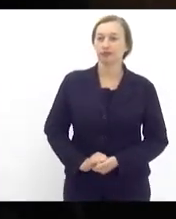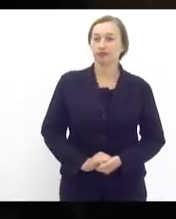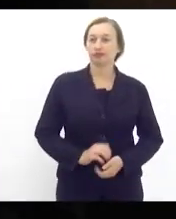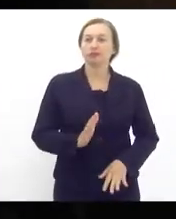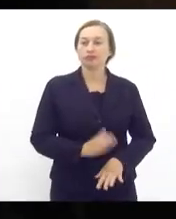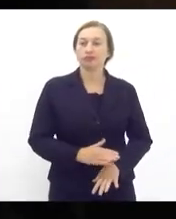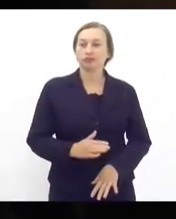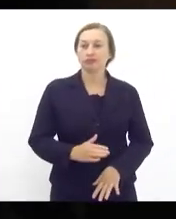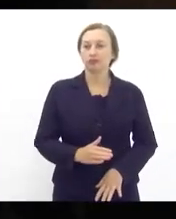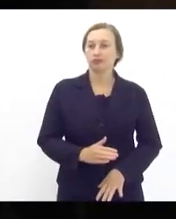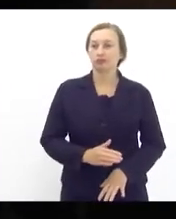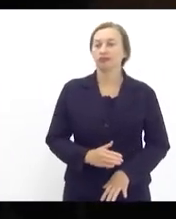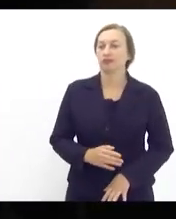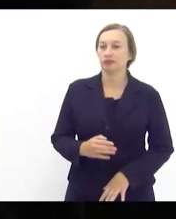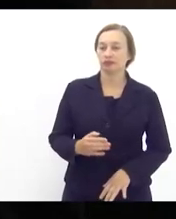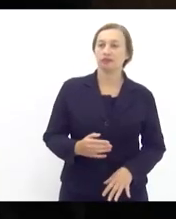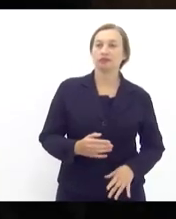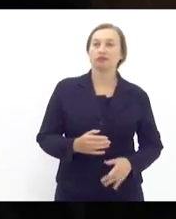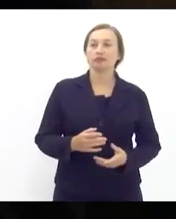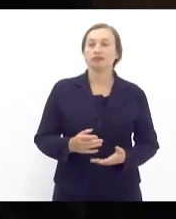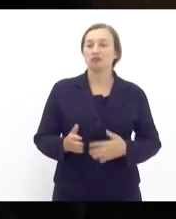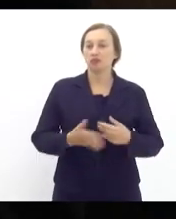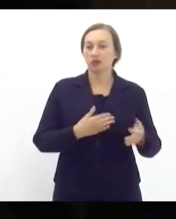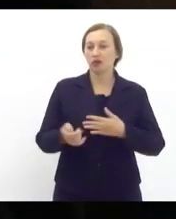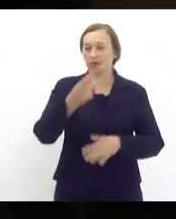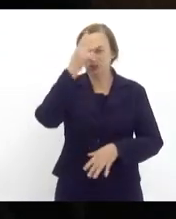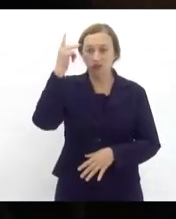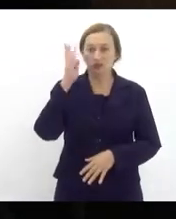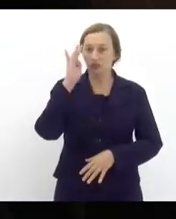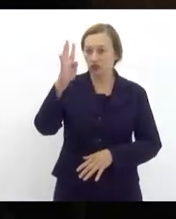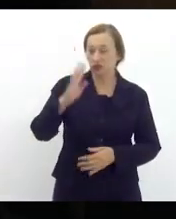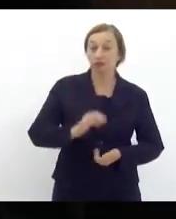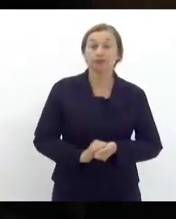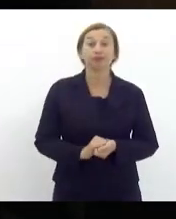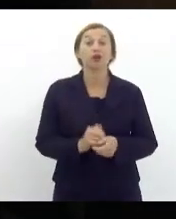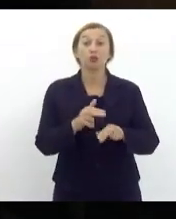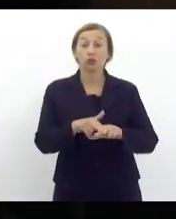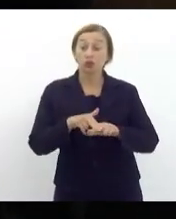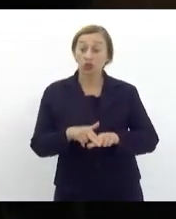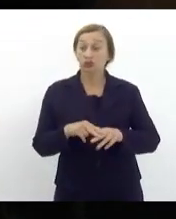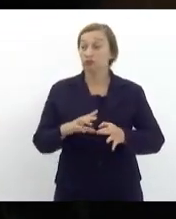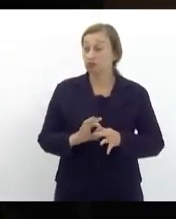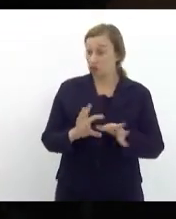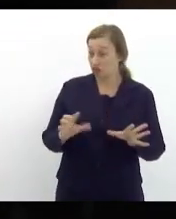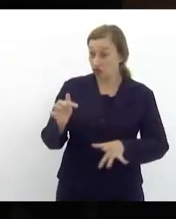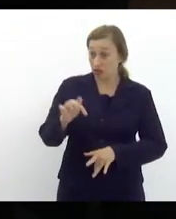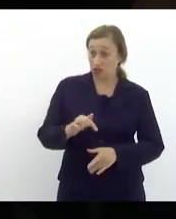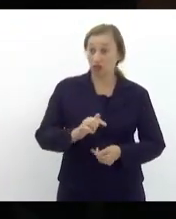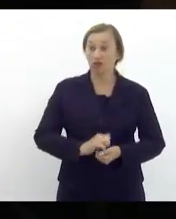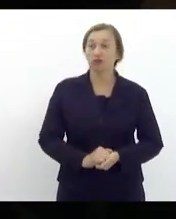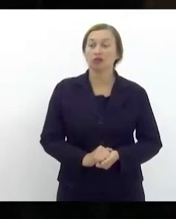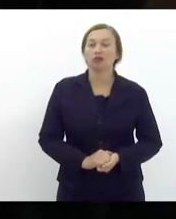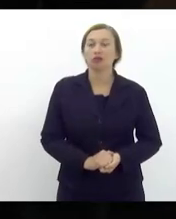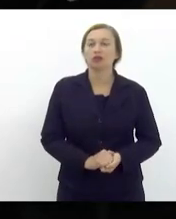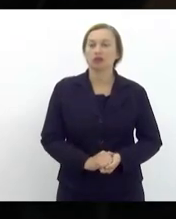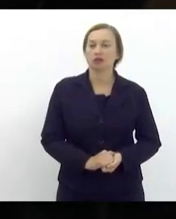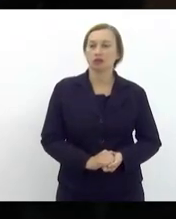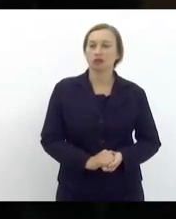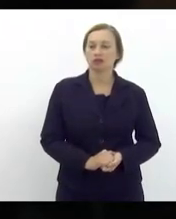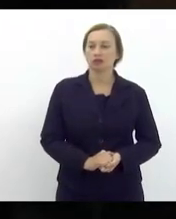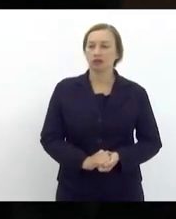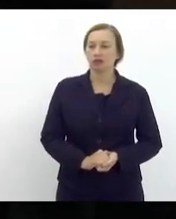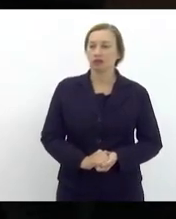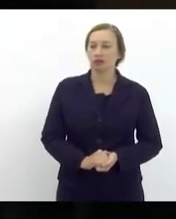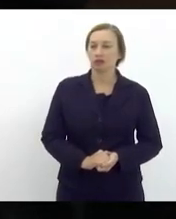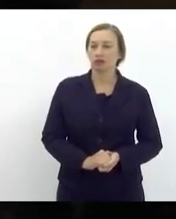qualquer um de nós possa imaginar portanto deixa aqui né a nossa